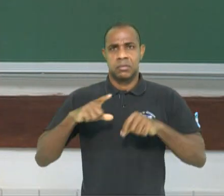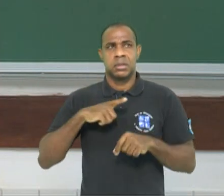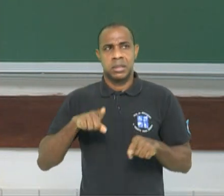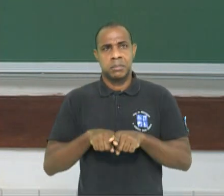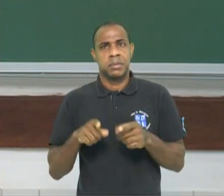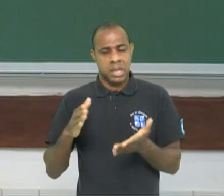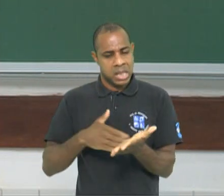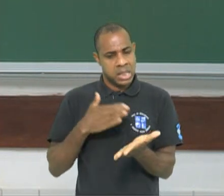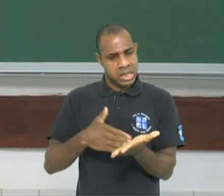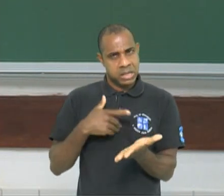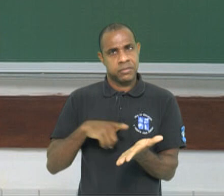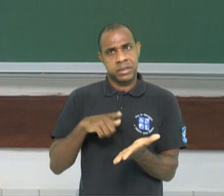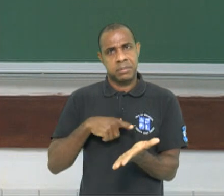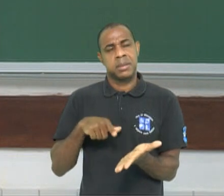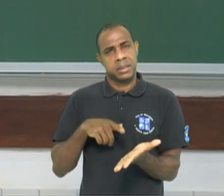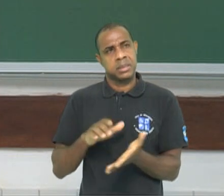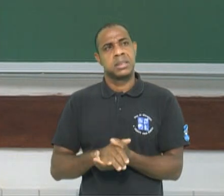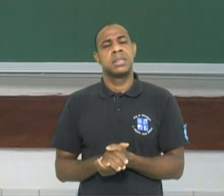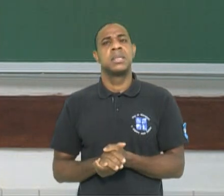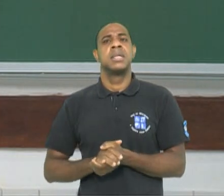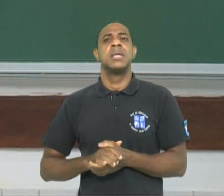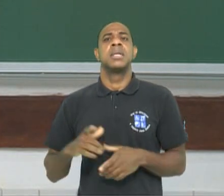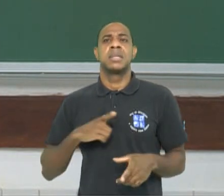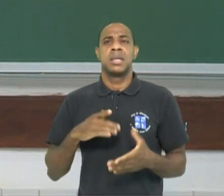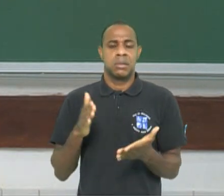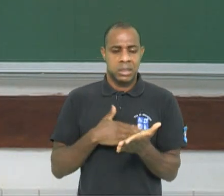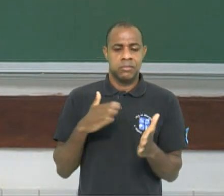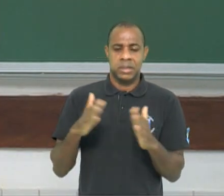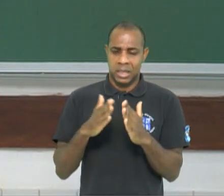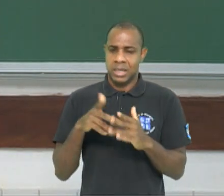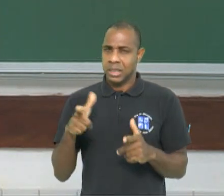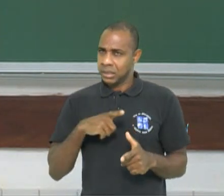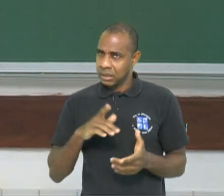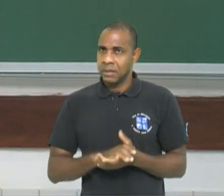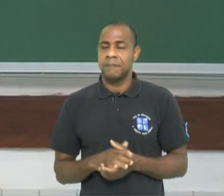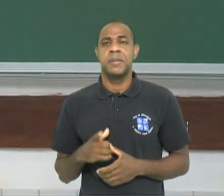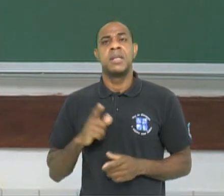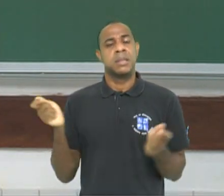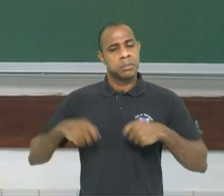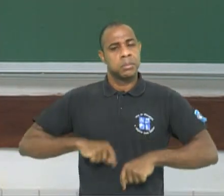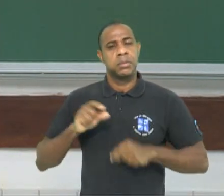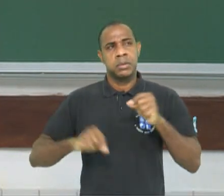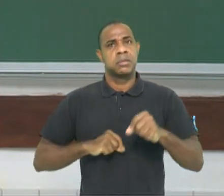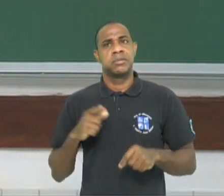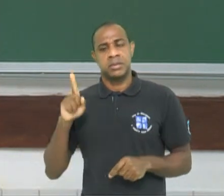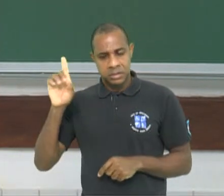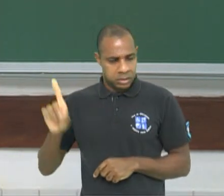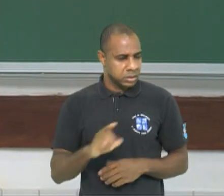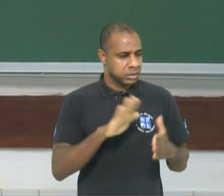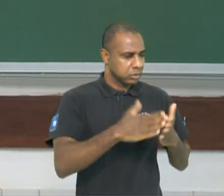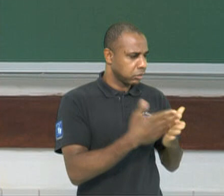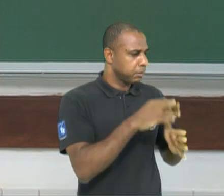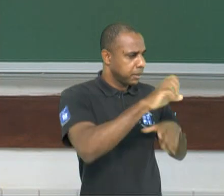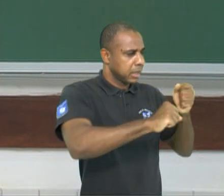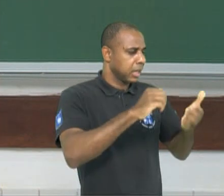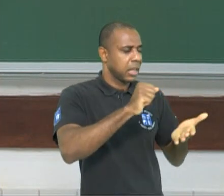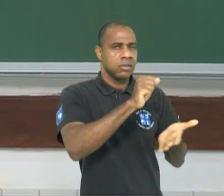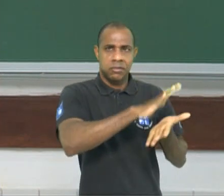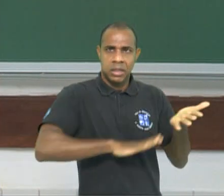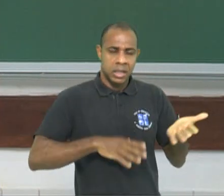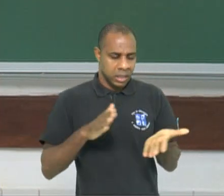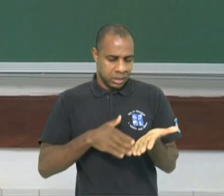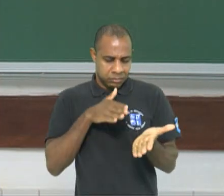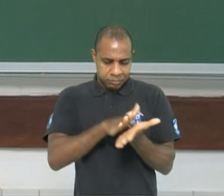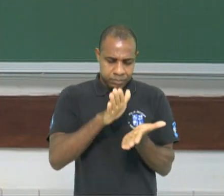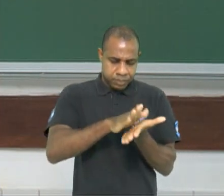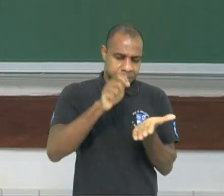livro didático digital, você também tem o livro didático na tua casa, você tem a possibilidade de ir até a tua escola e pegar atividades impressas,